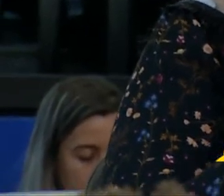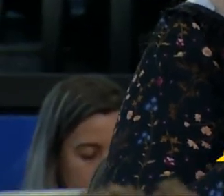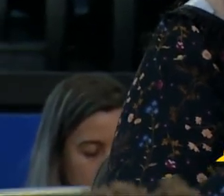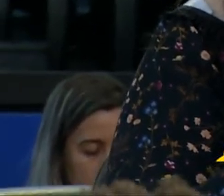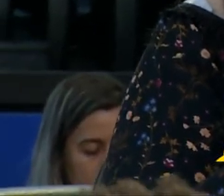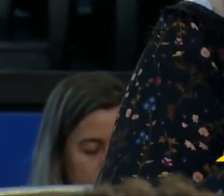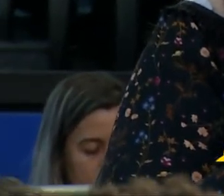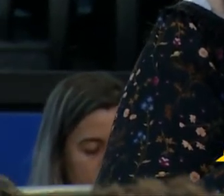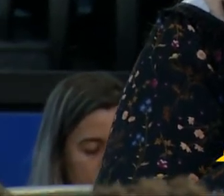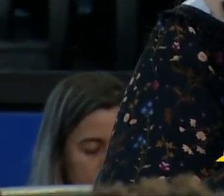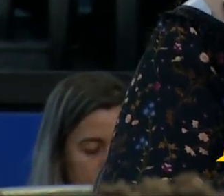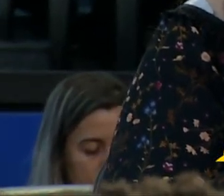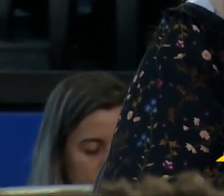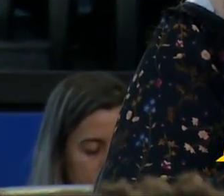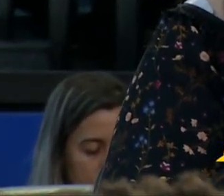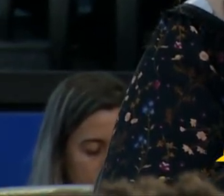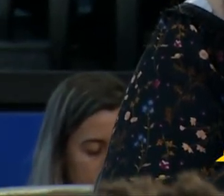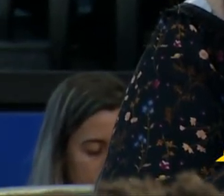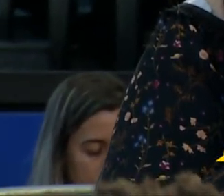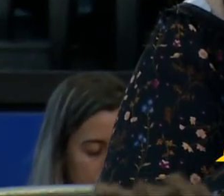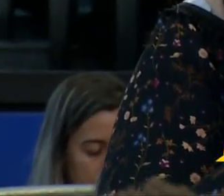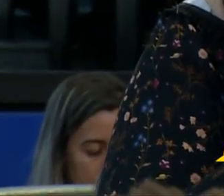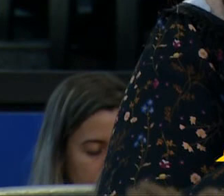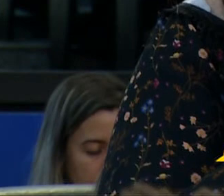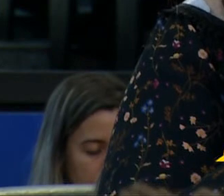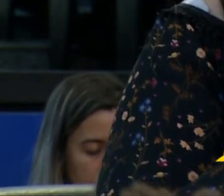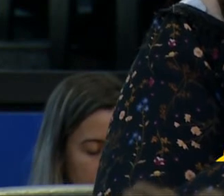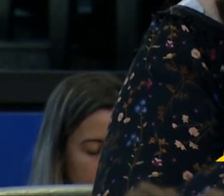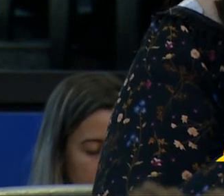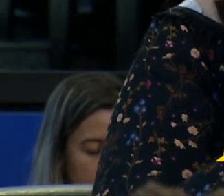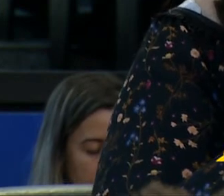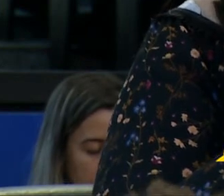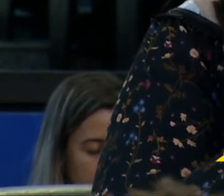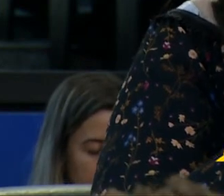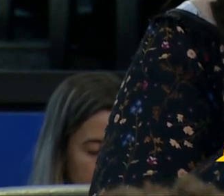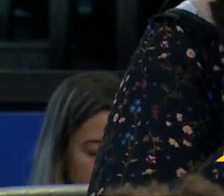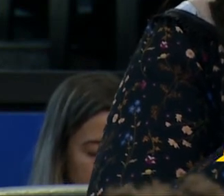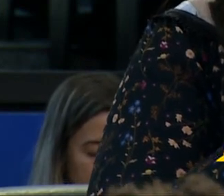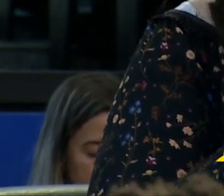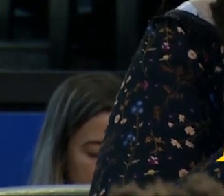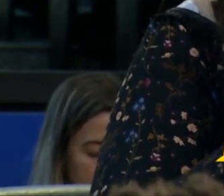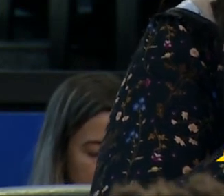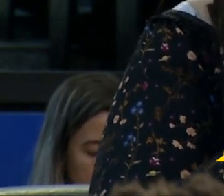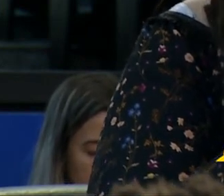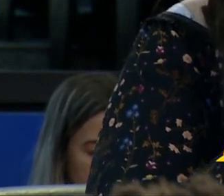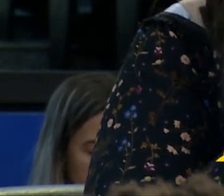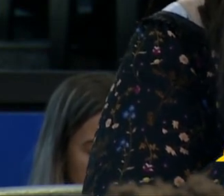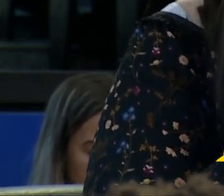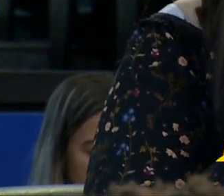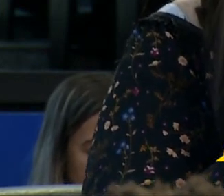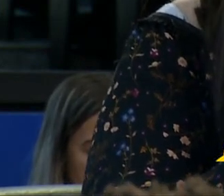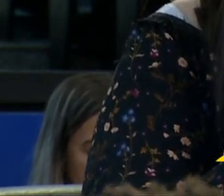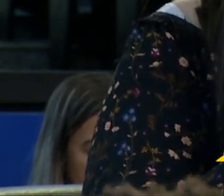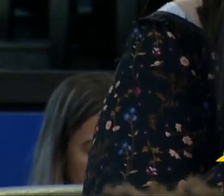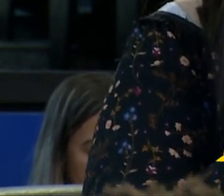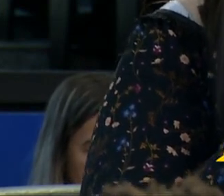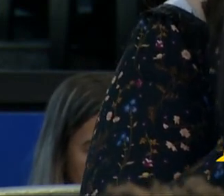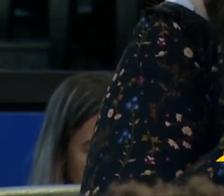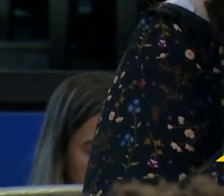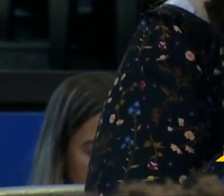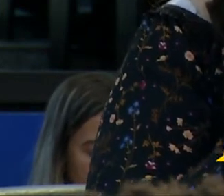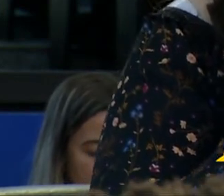e parabenizar outras pessoas também. Queria parabenizar a nossa presidenta, maravilhosa,